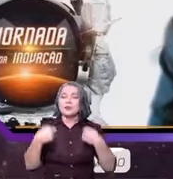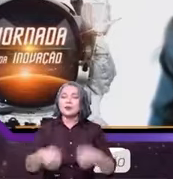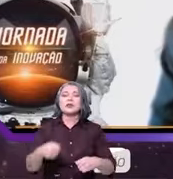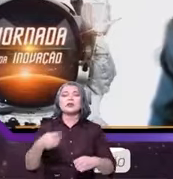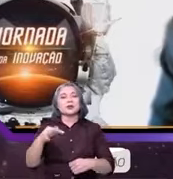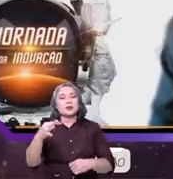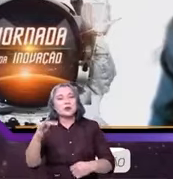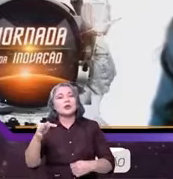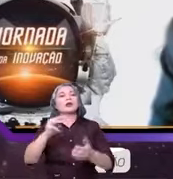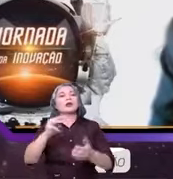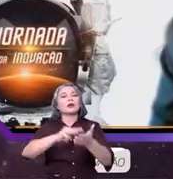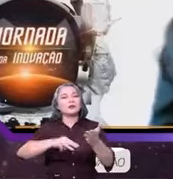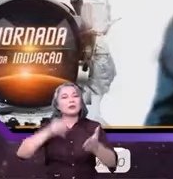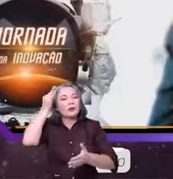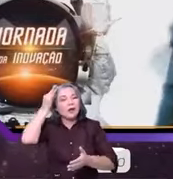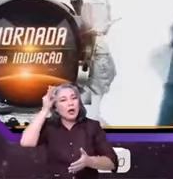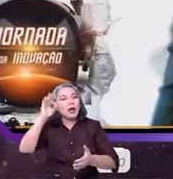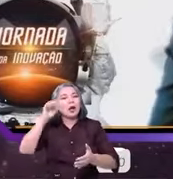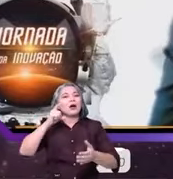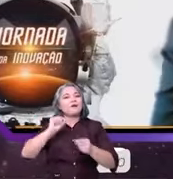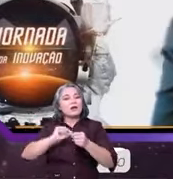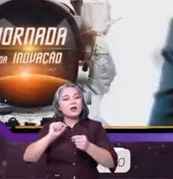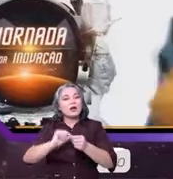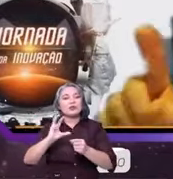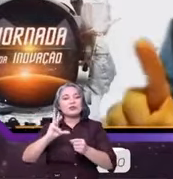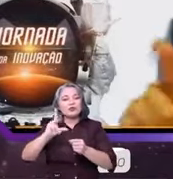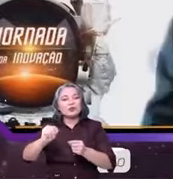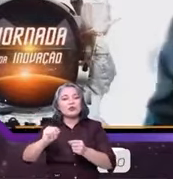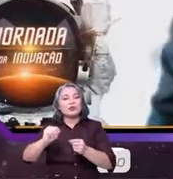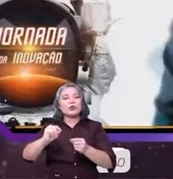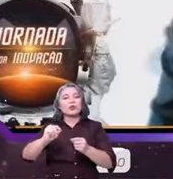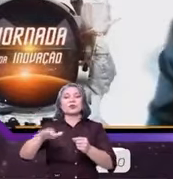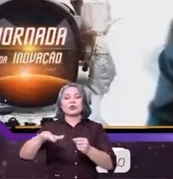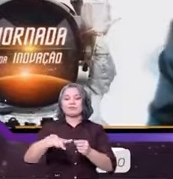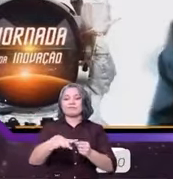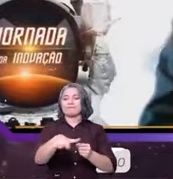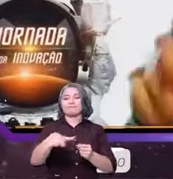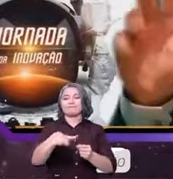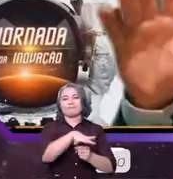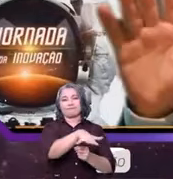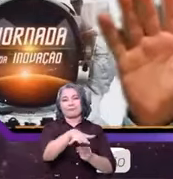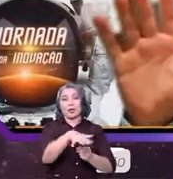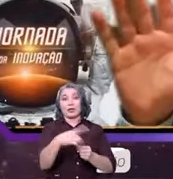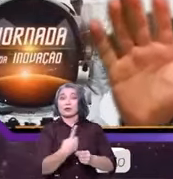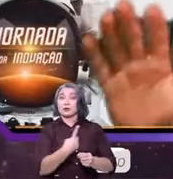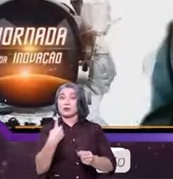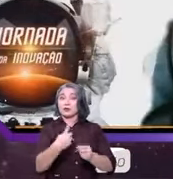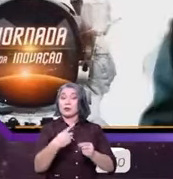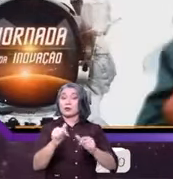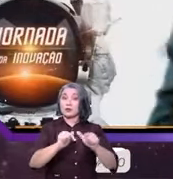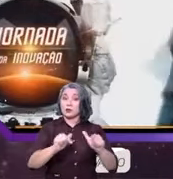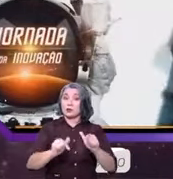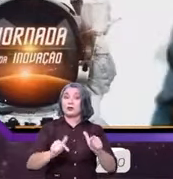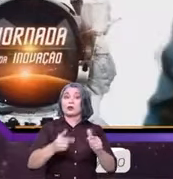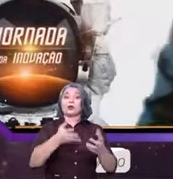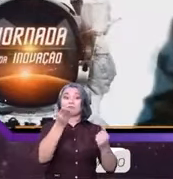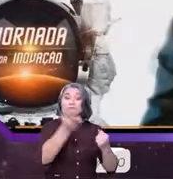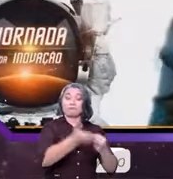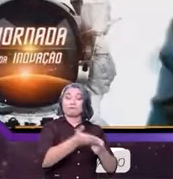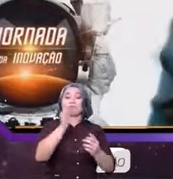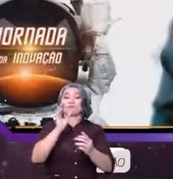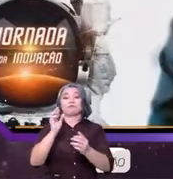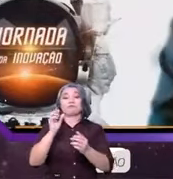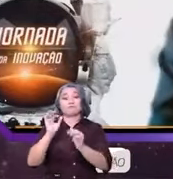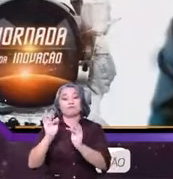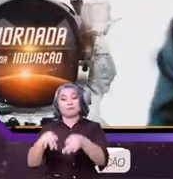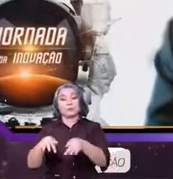a metodologia ágil aplicada a todas as áreas da nossa atividade, área meio, área fim,